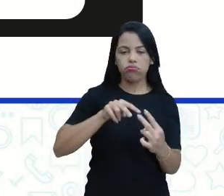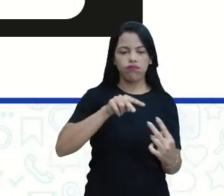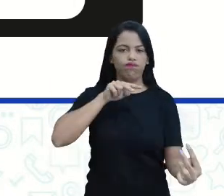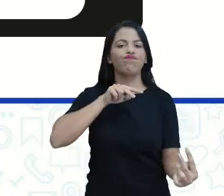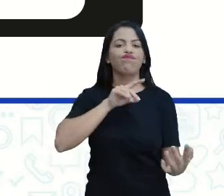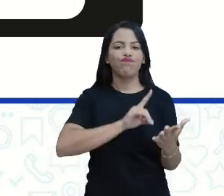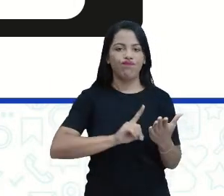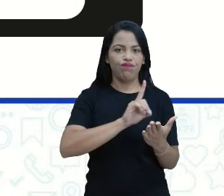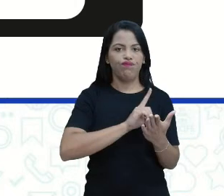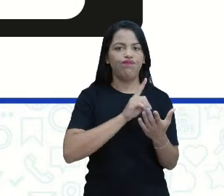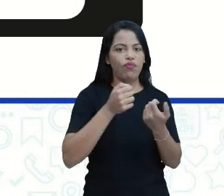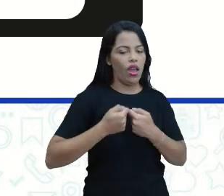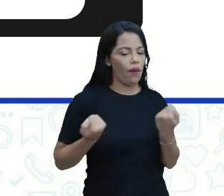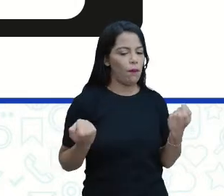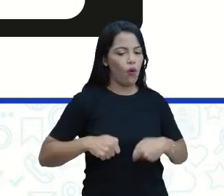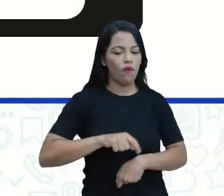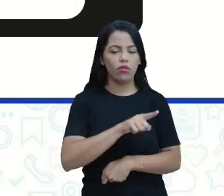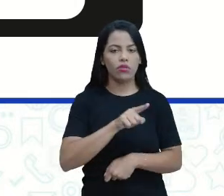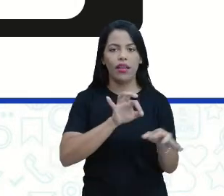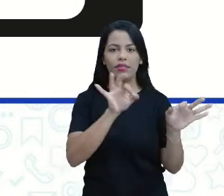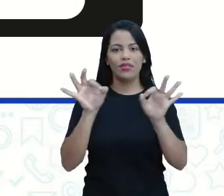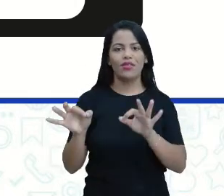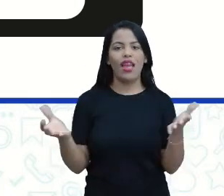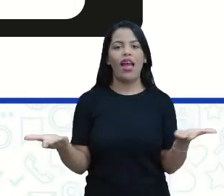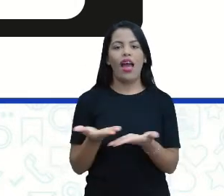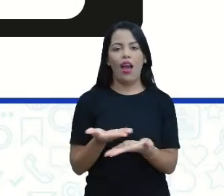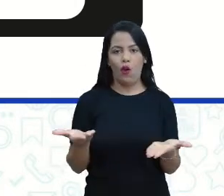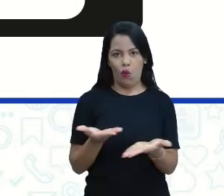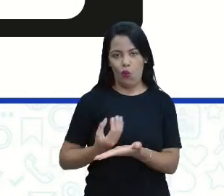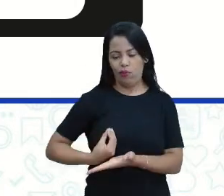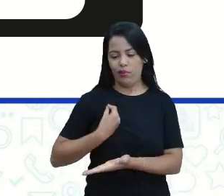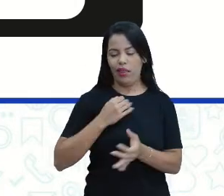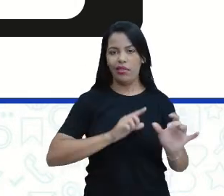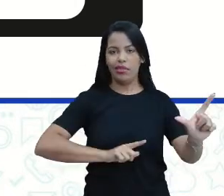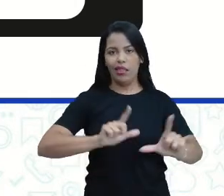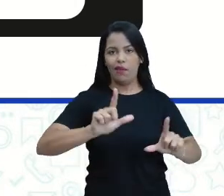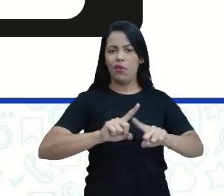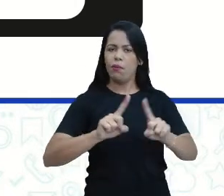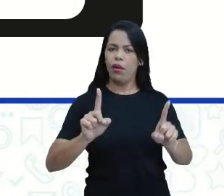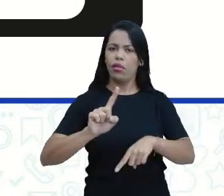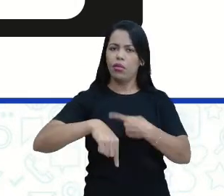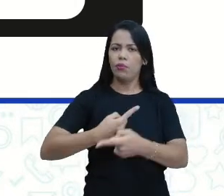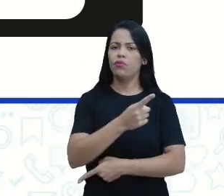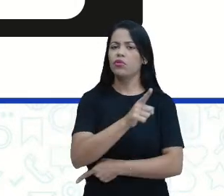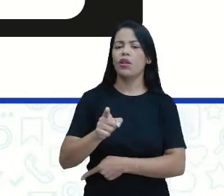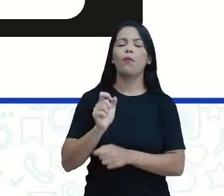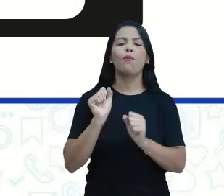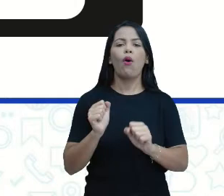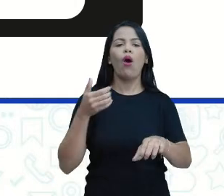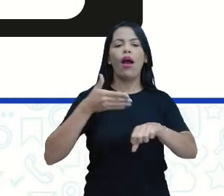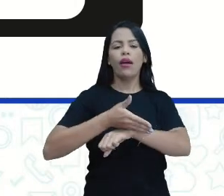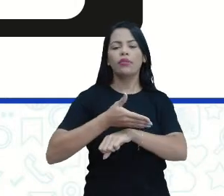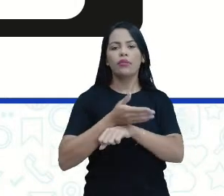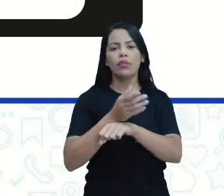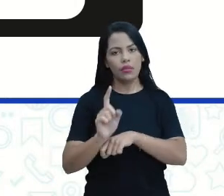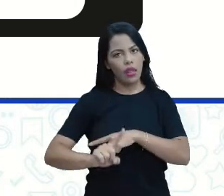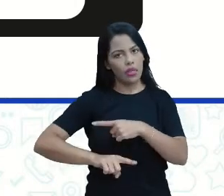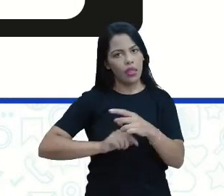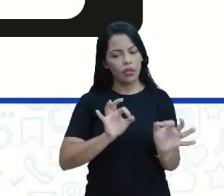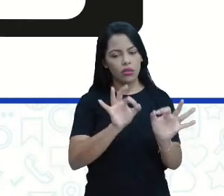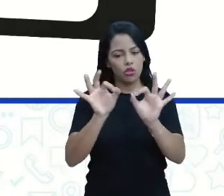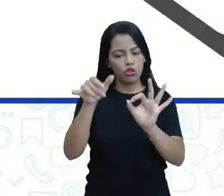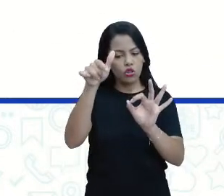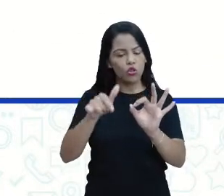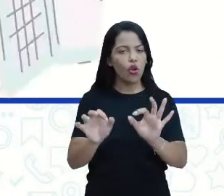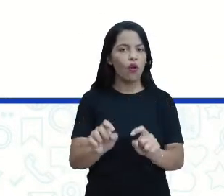você assista essa aula nesse momento ao vivo pela TV, mas depois você pode dar uma olhadinha através do computador ou do celular.